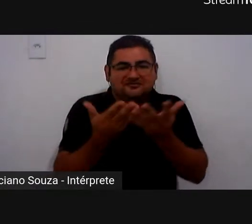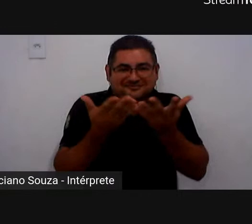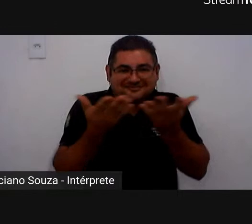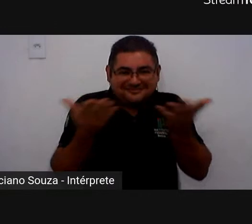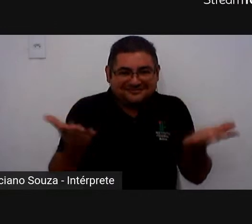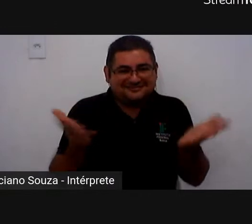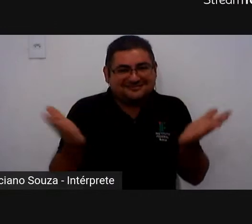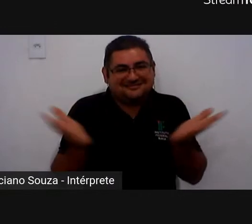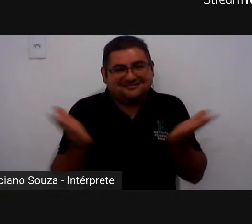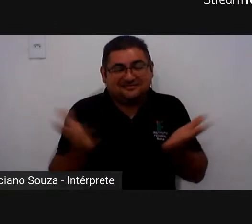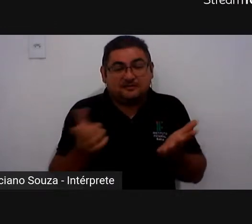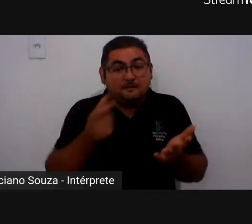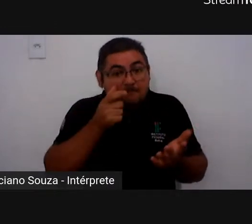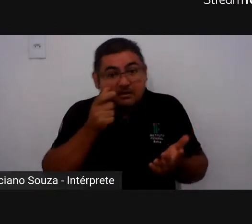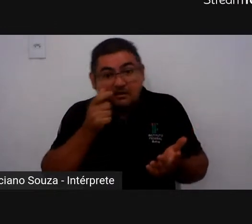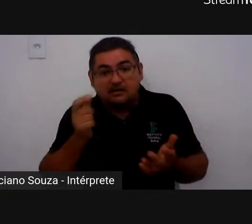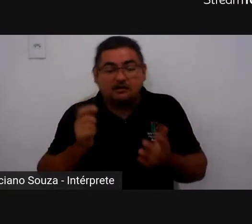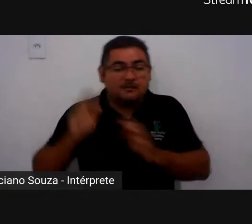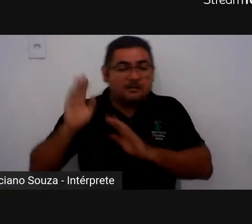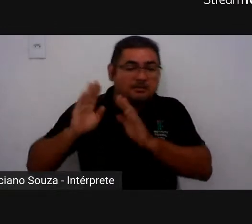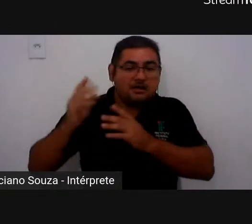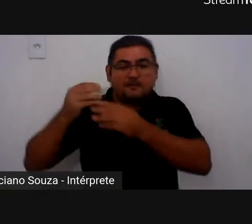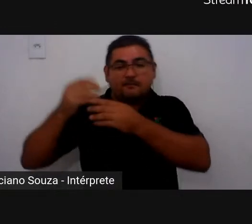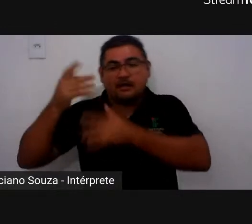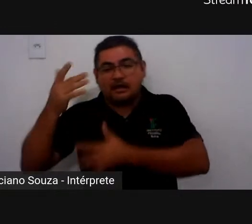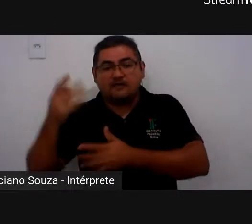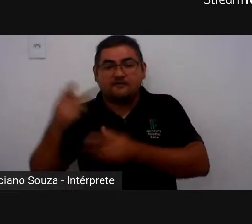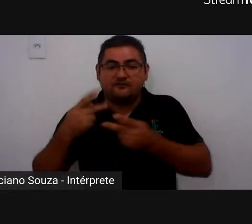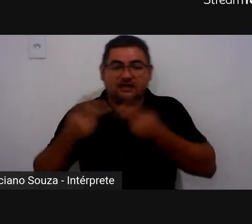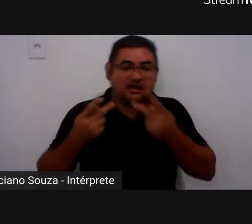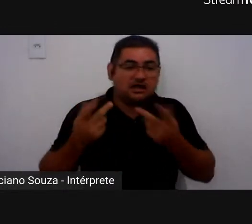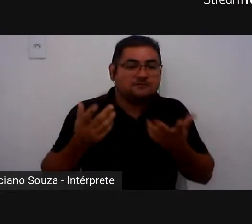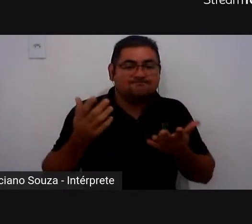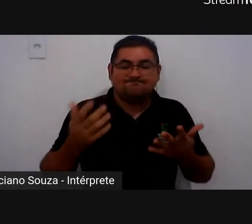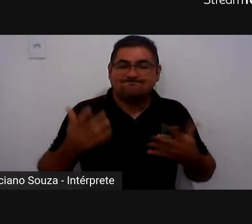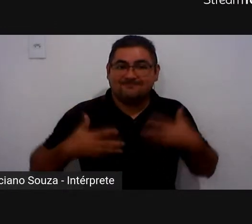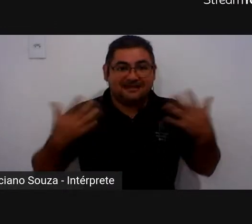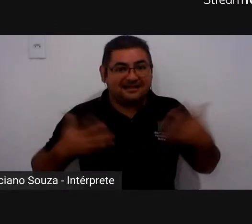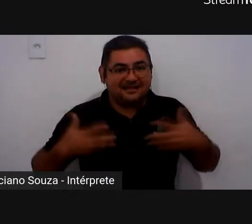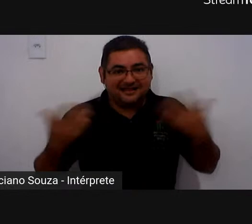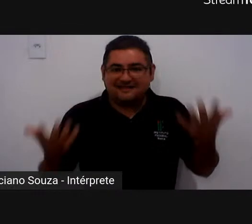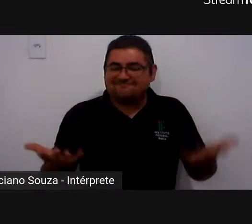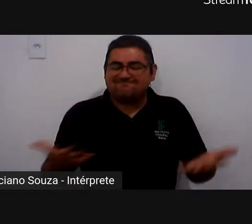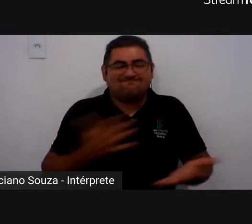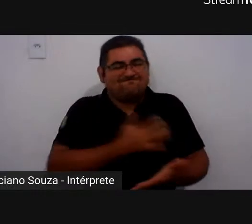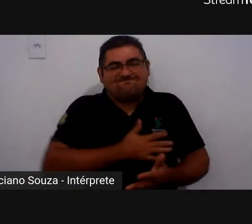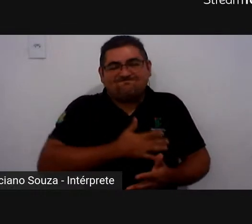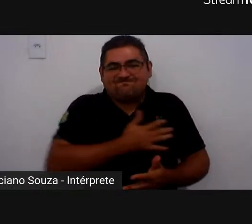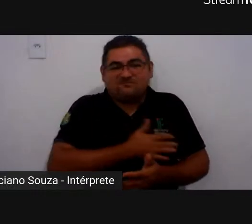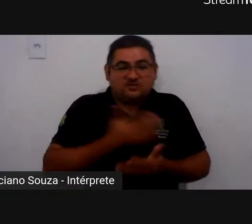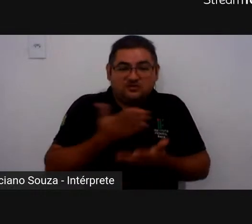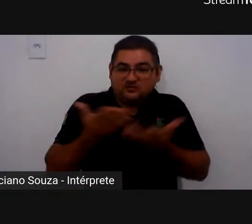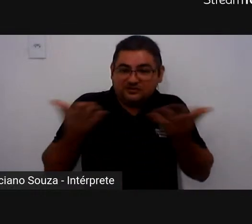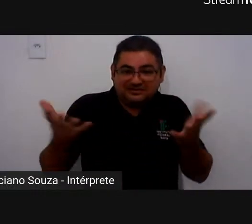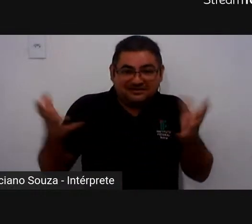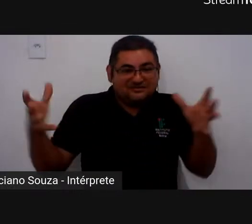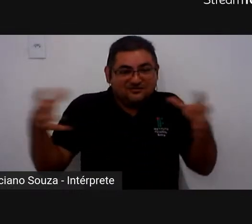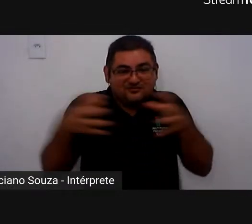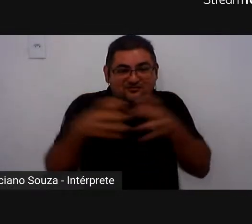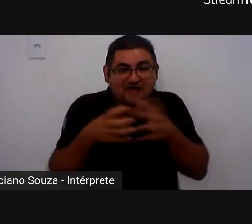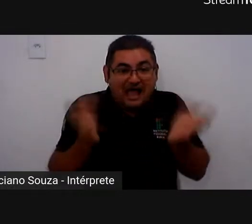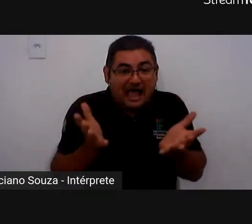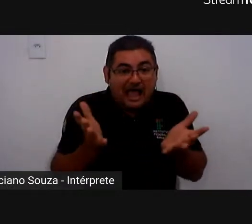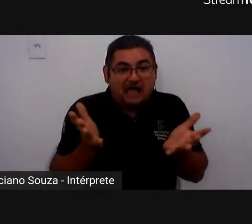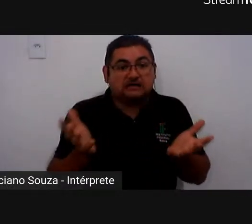aí professores alunos técnicos e visitantes são alegria e vocês aqui e dizer